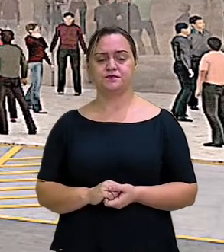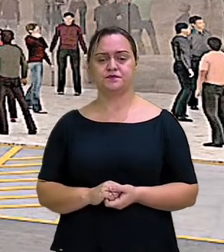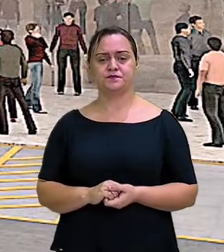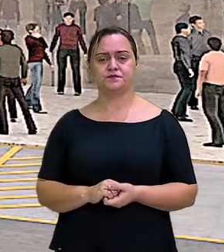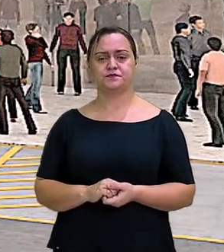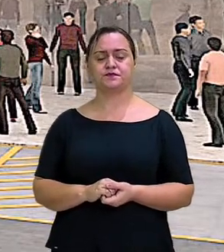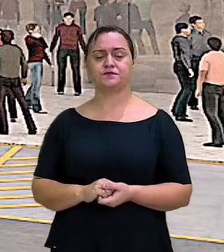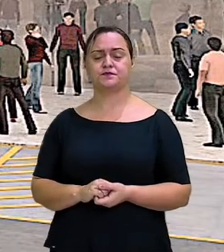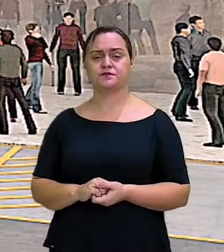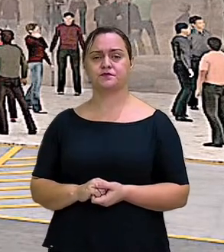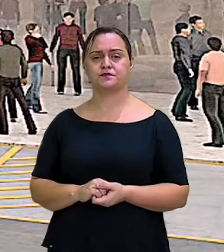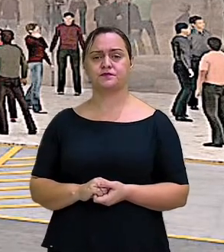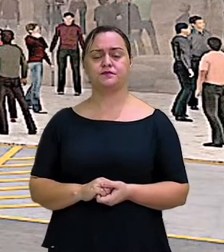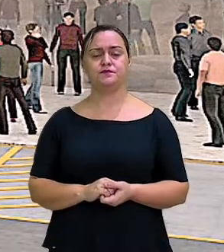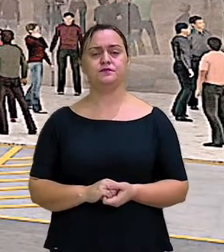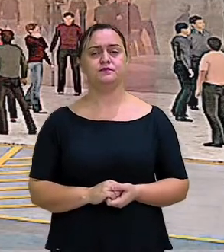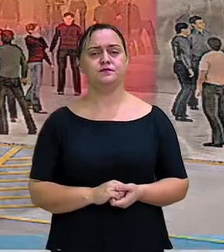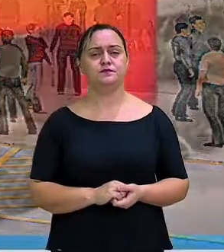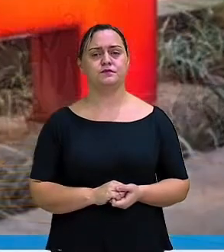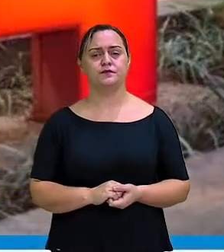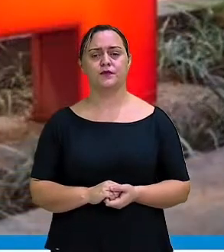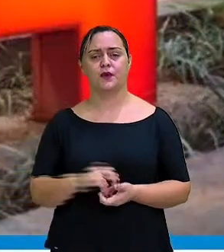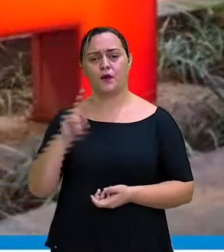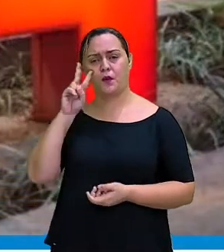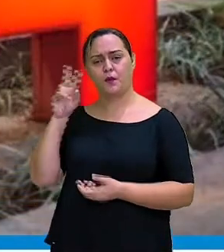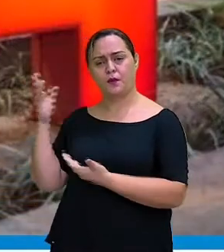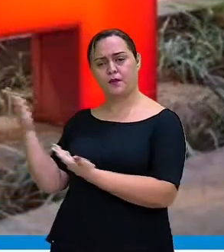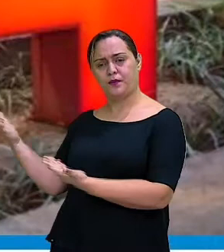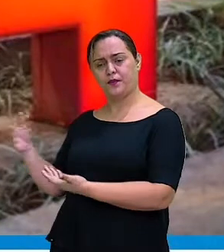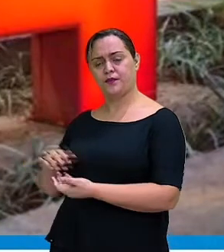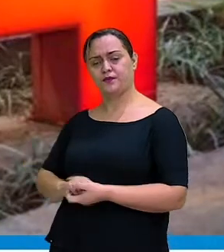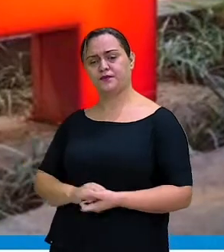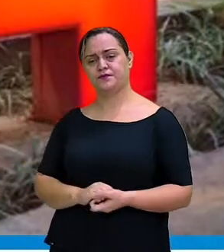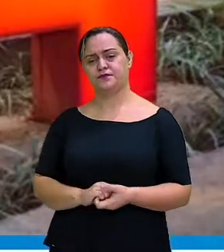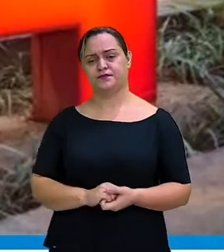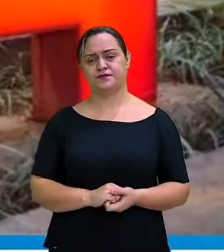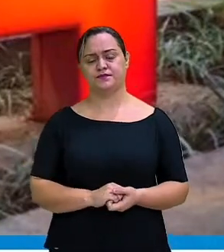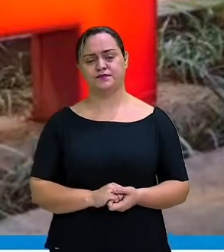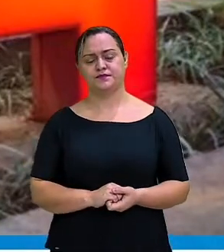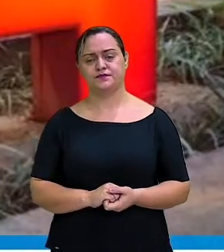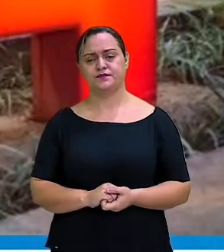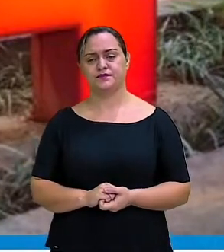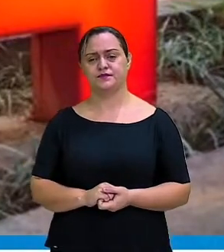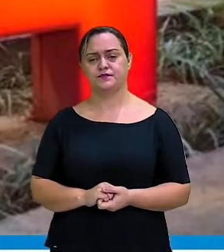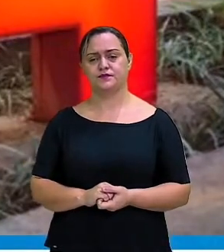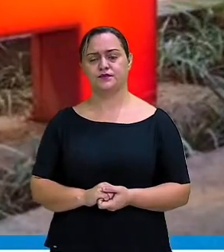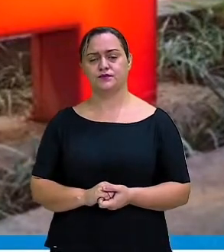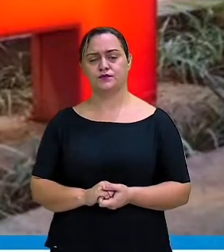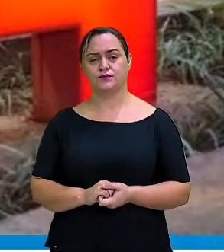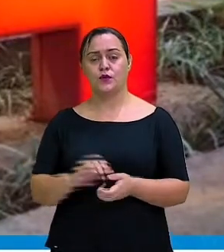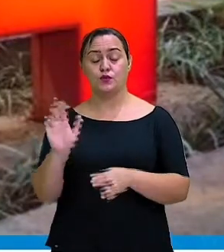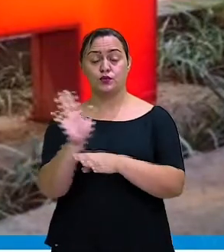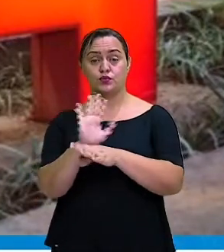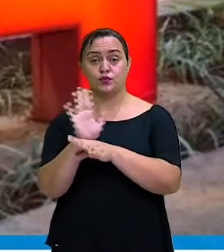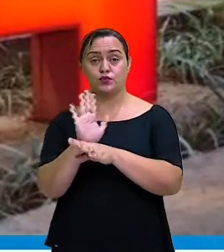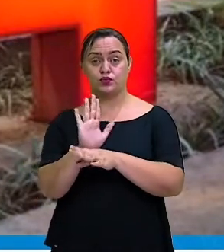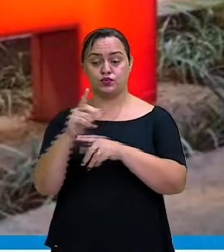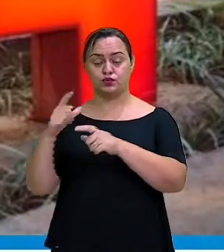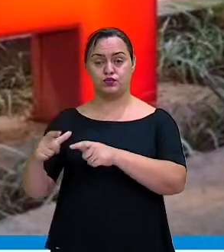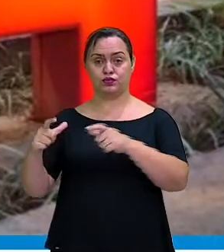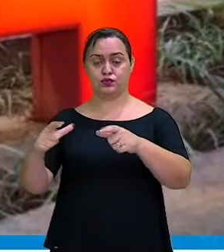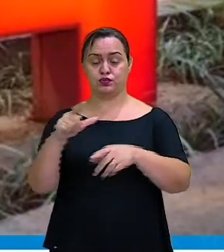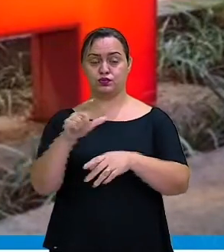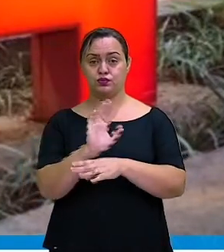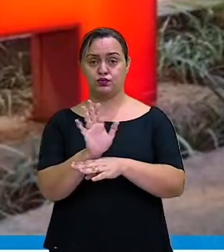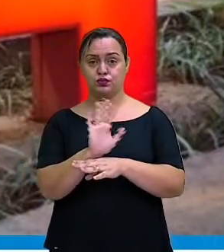O Cine Itajubá, complexo, ele tem 4.000 metros,